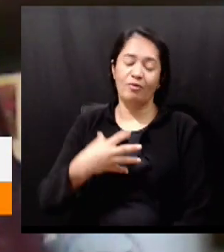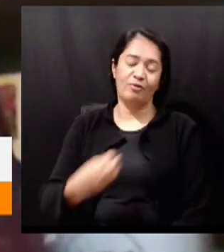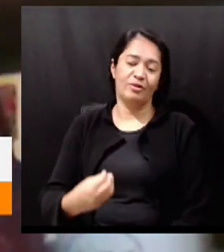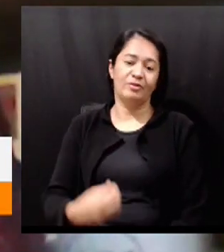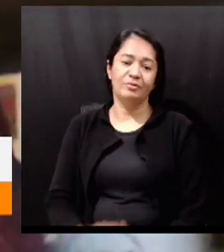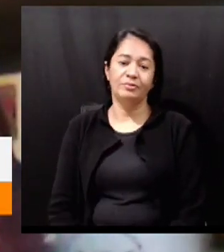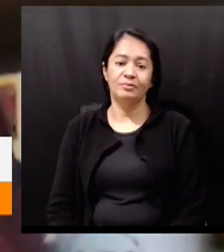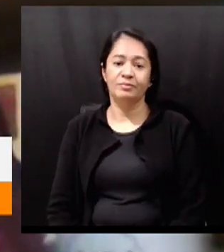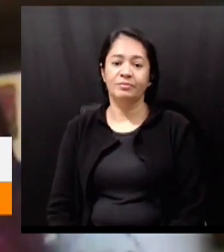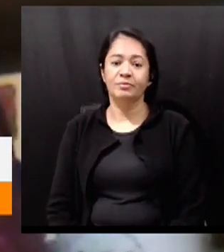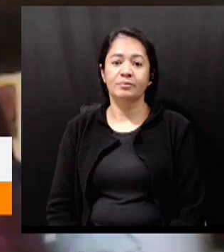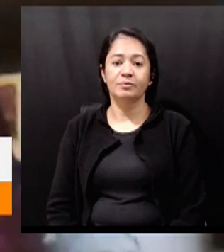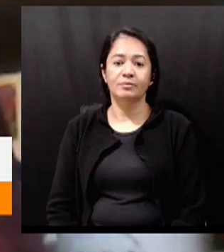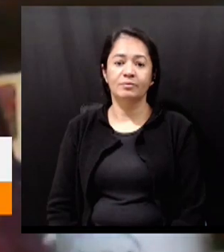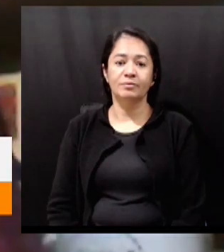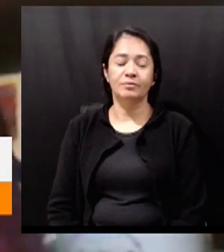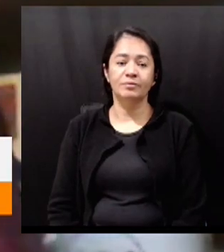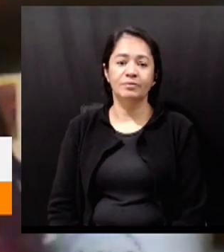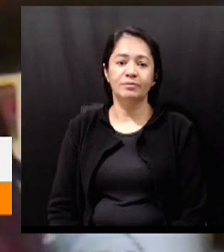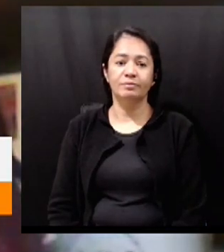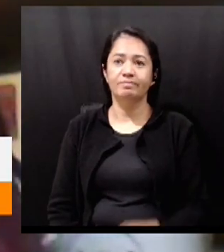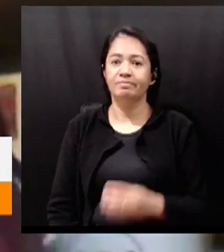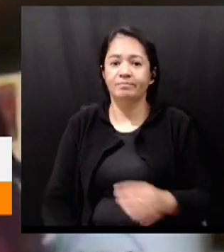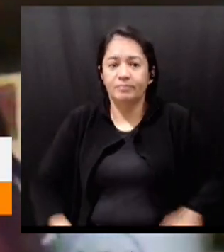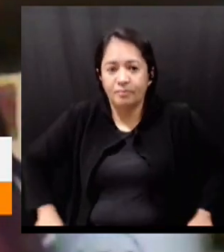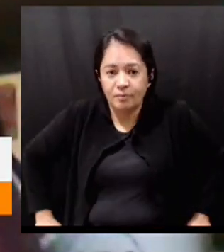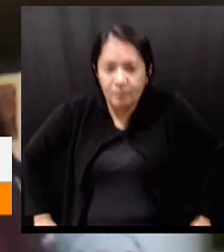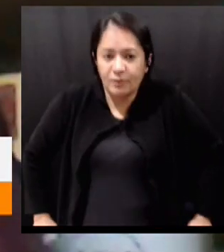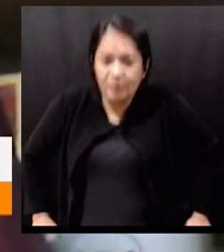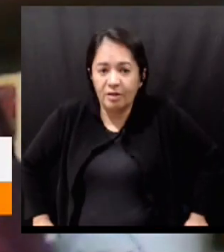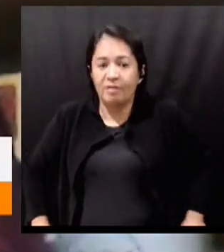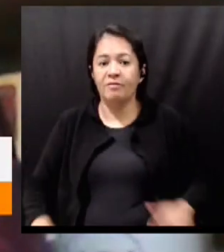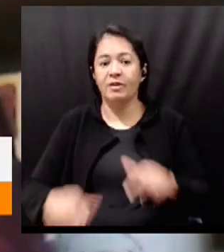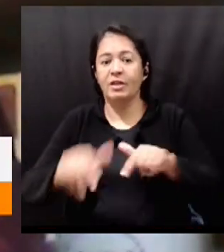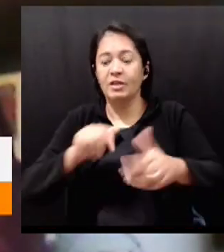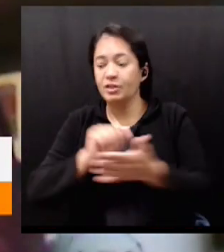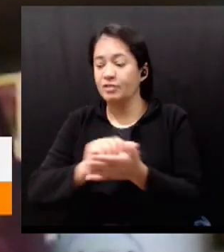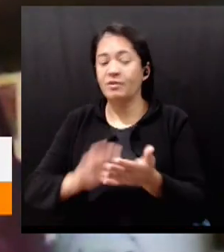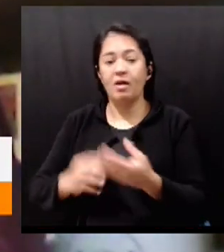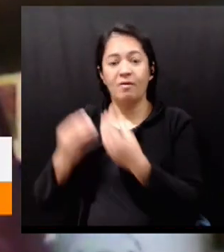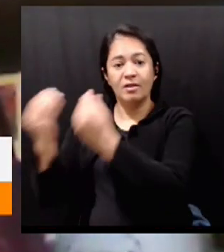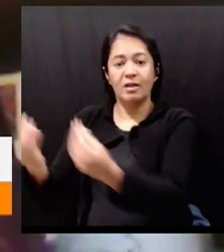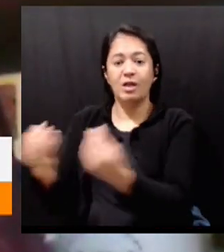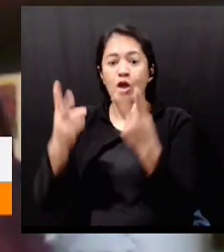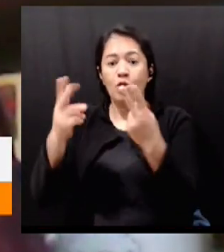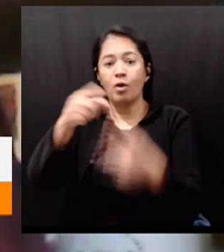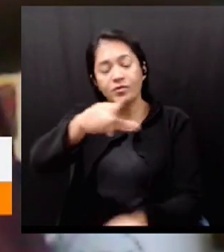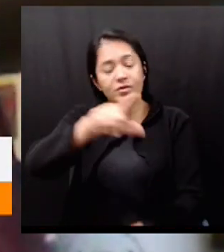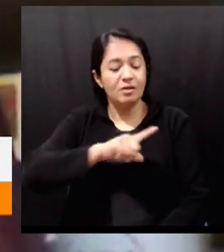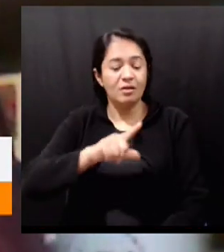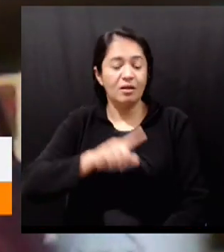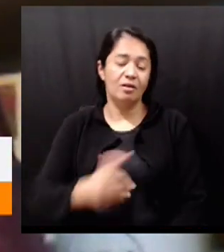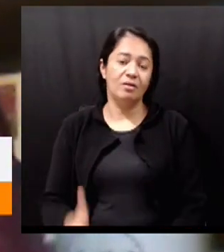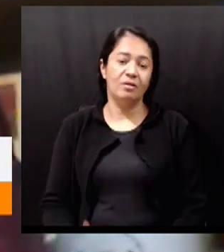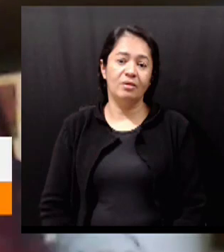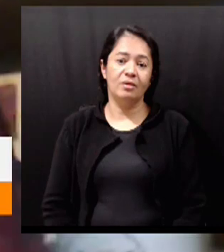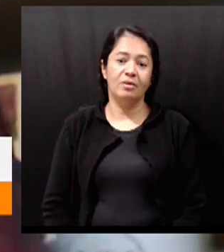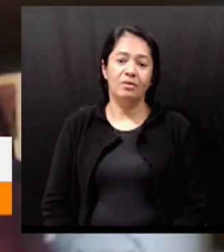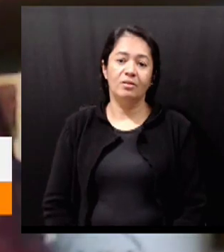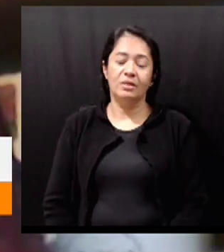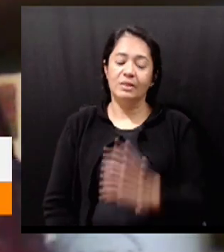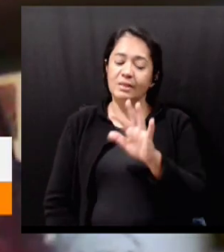vai dar tarefas para ela igual você tem. Então, isso que é